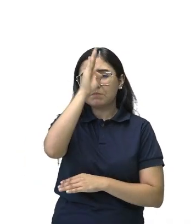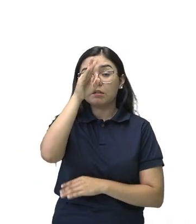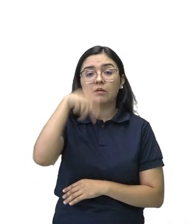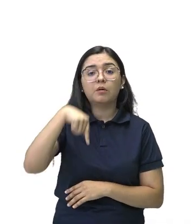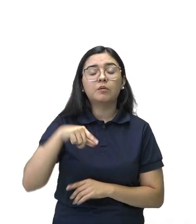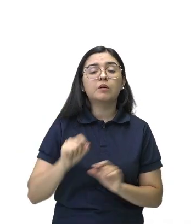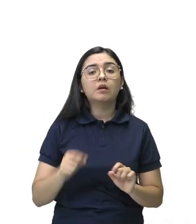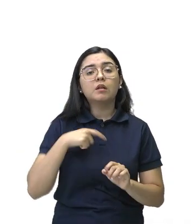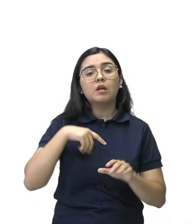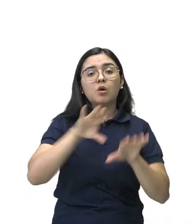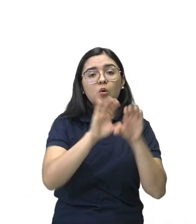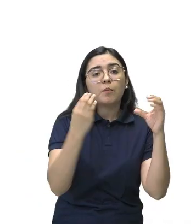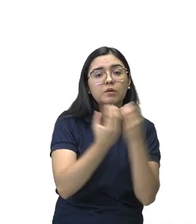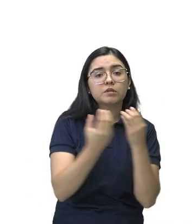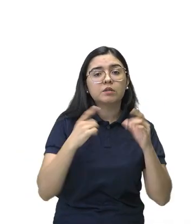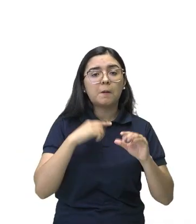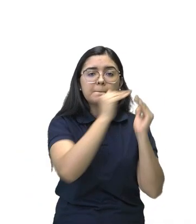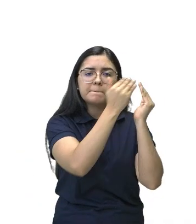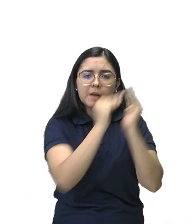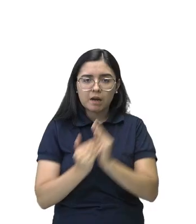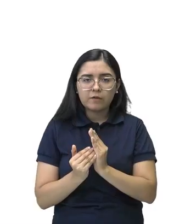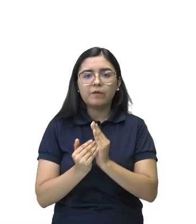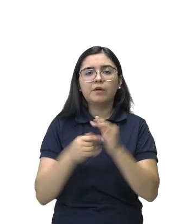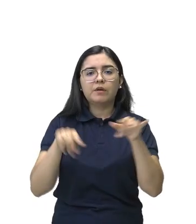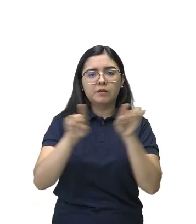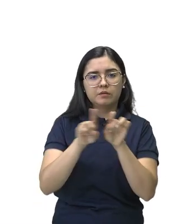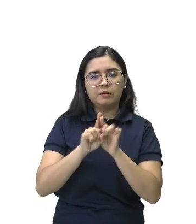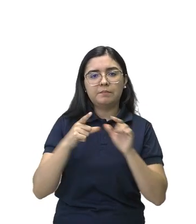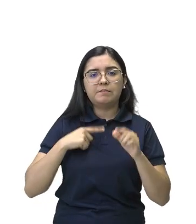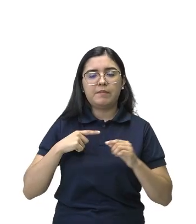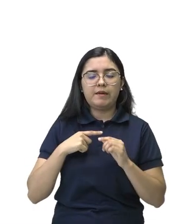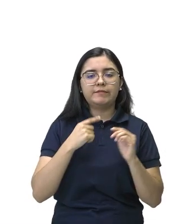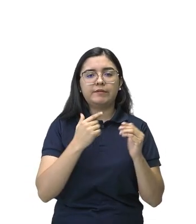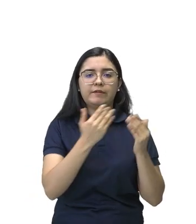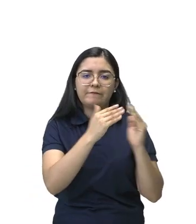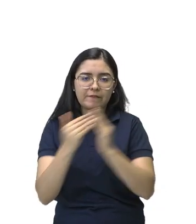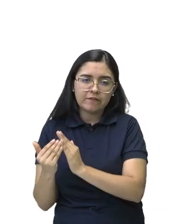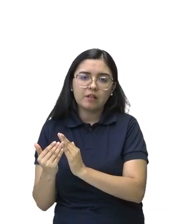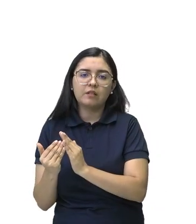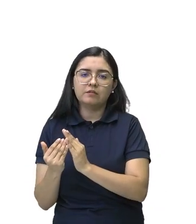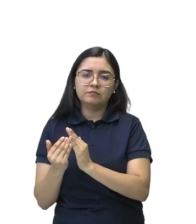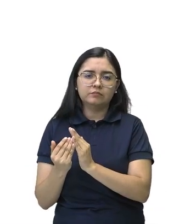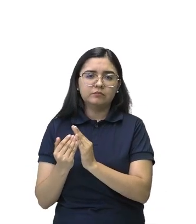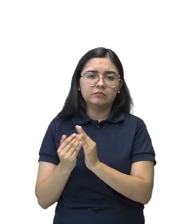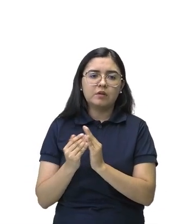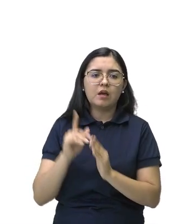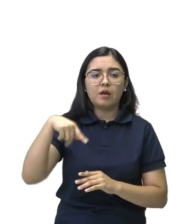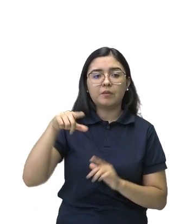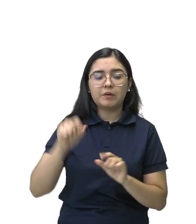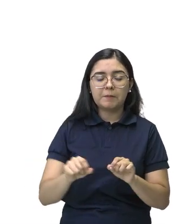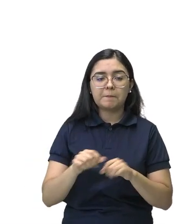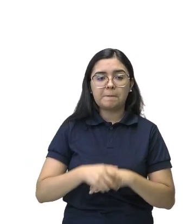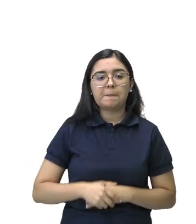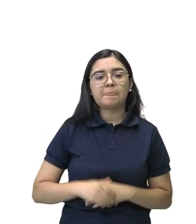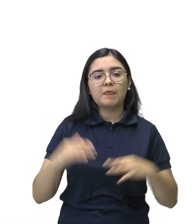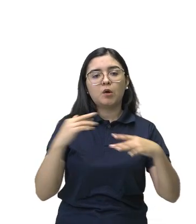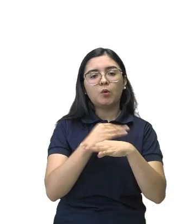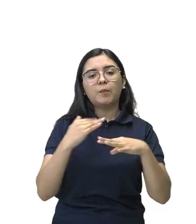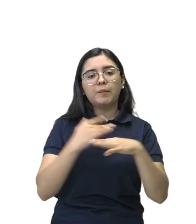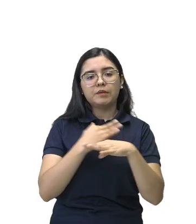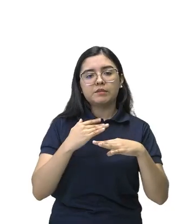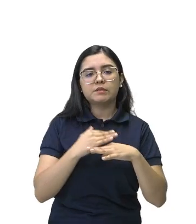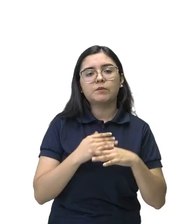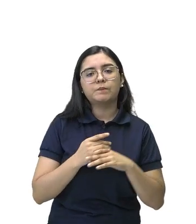especialmente em comunidades periféricas e favelas. Sim, isso se chama